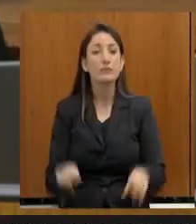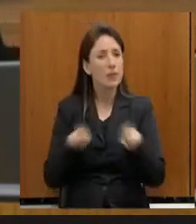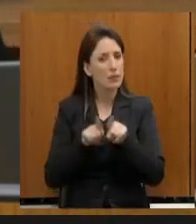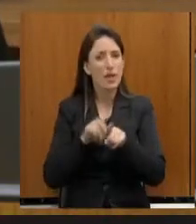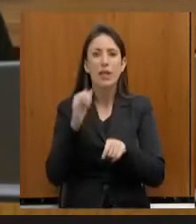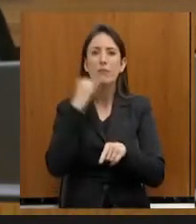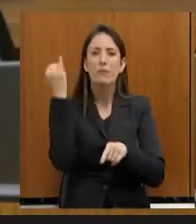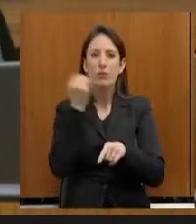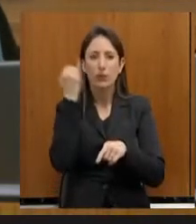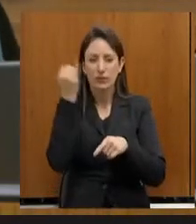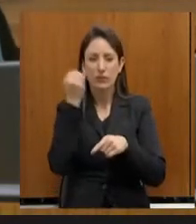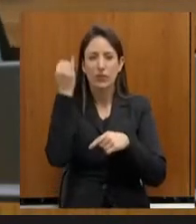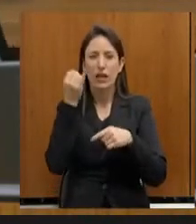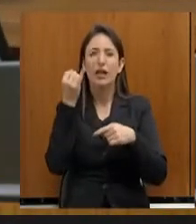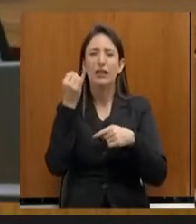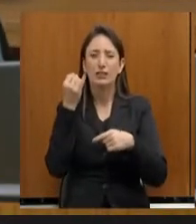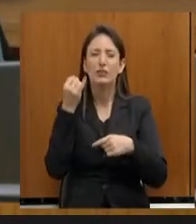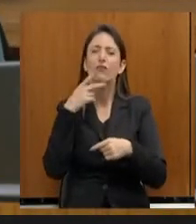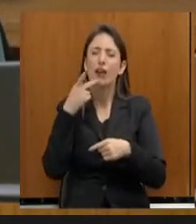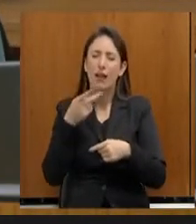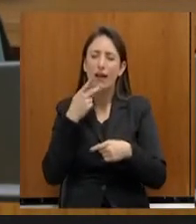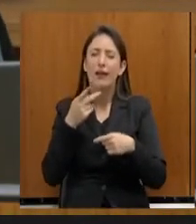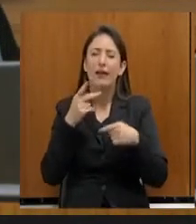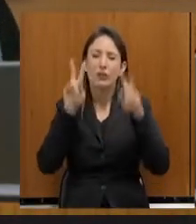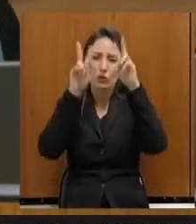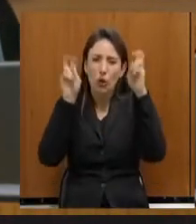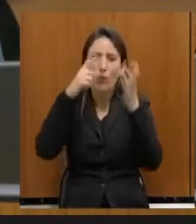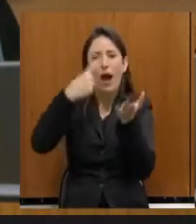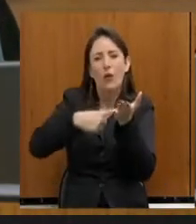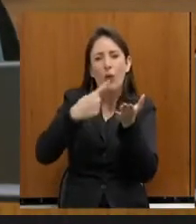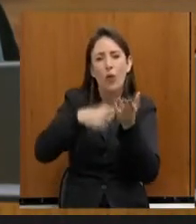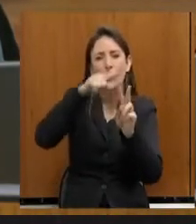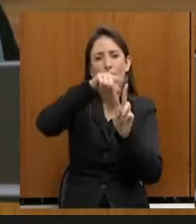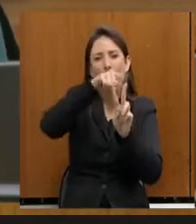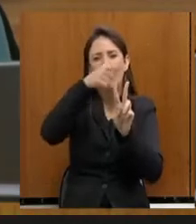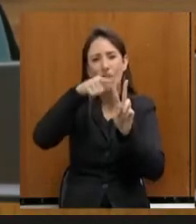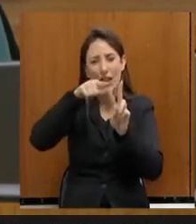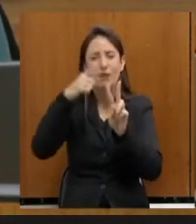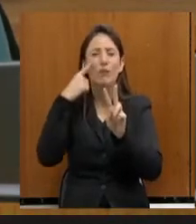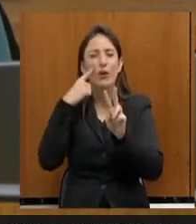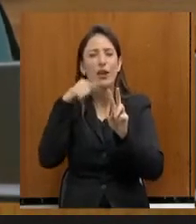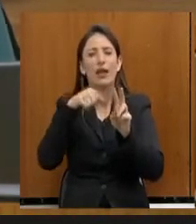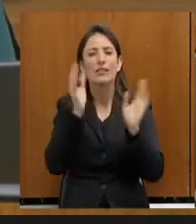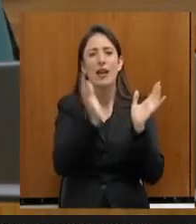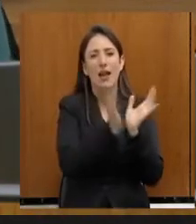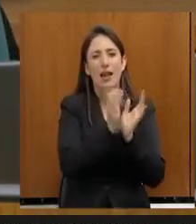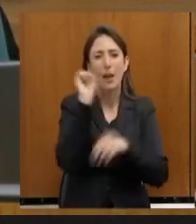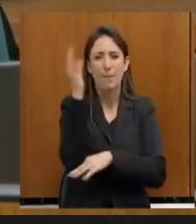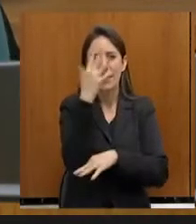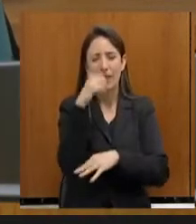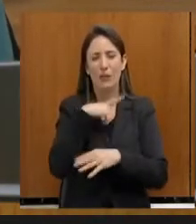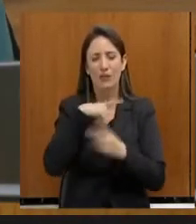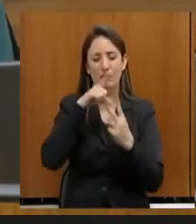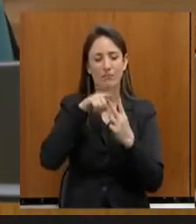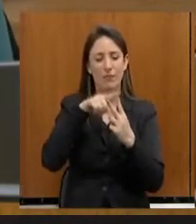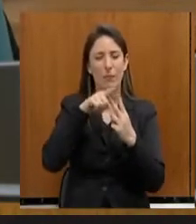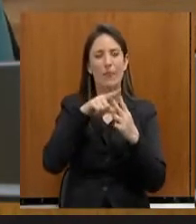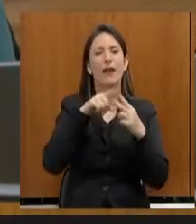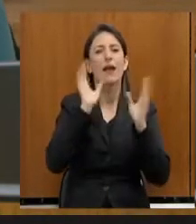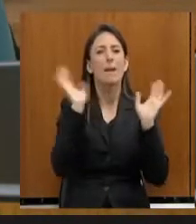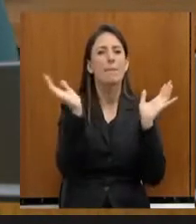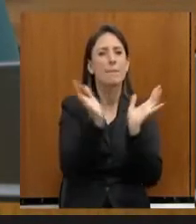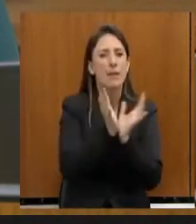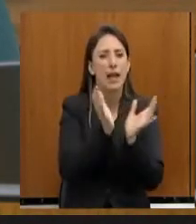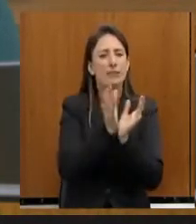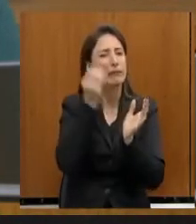dizer sobre o acordo da Vale então a área ambiental e está dividida em duas partes uma parte da recuperação integral